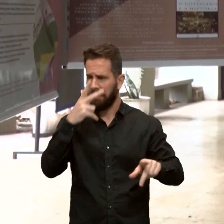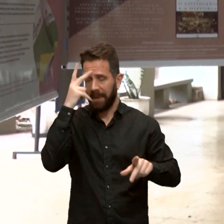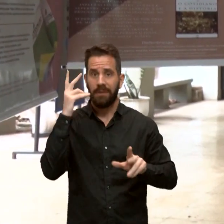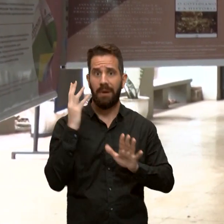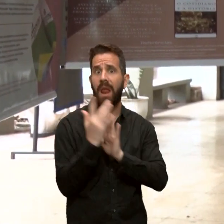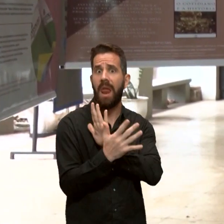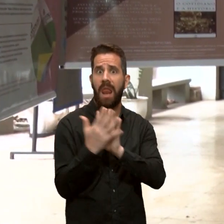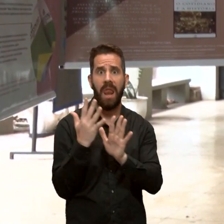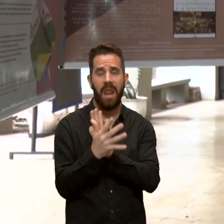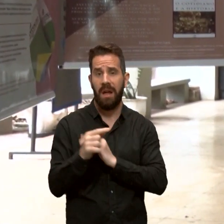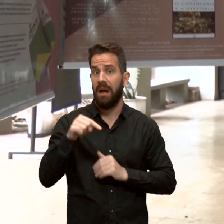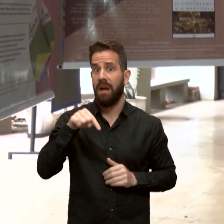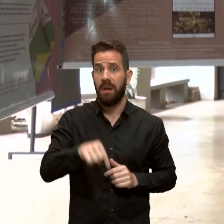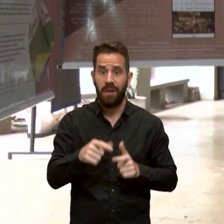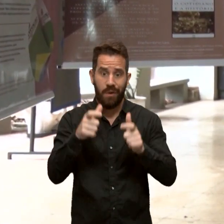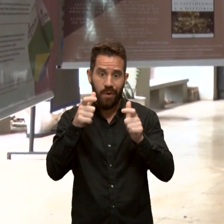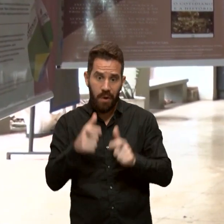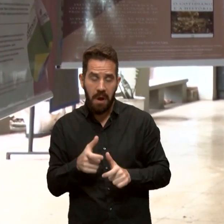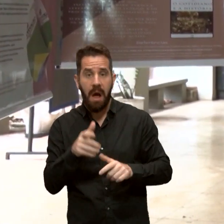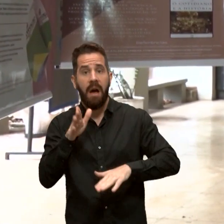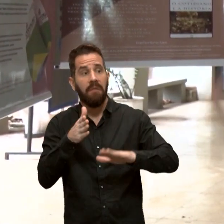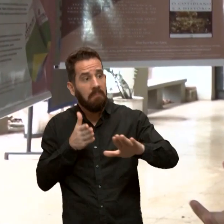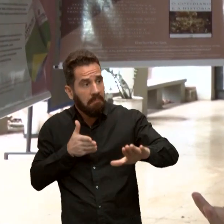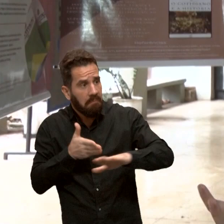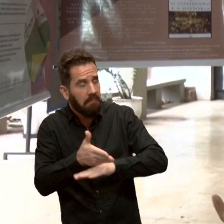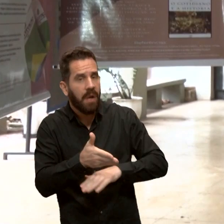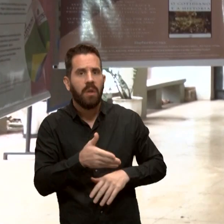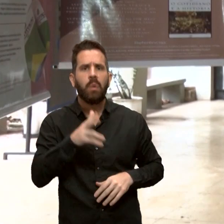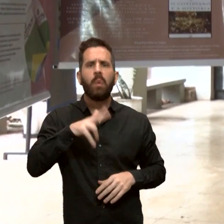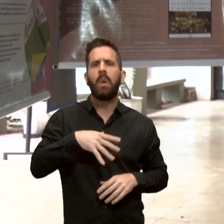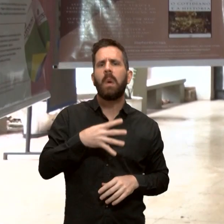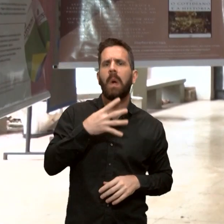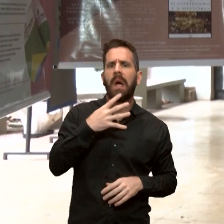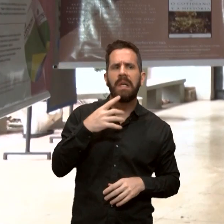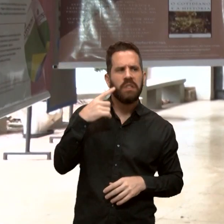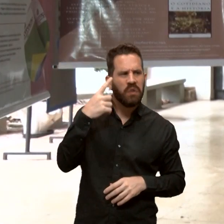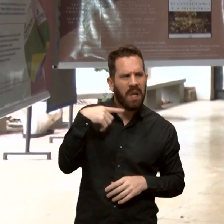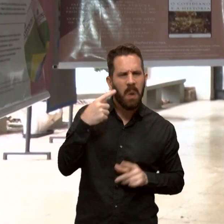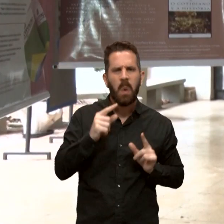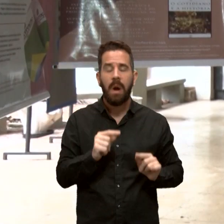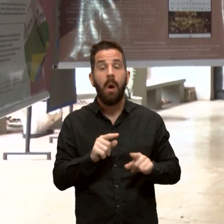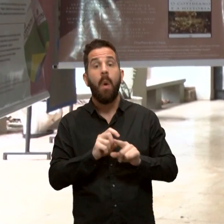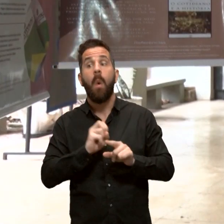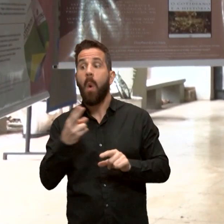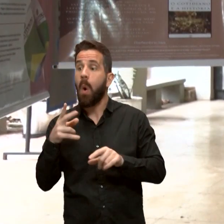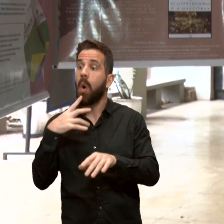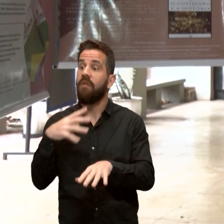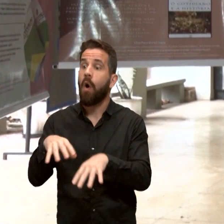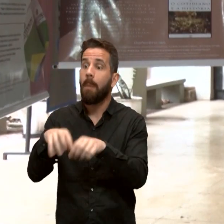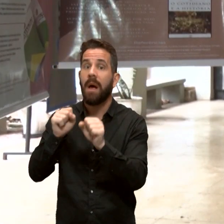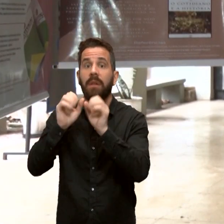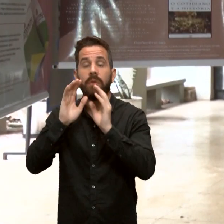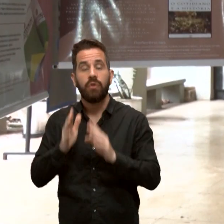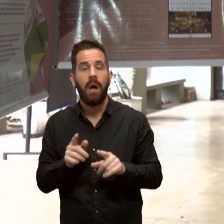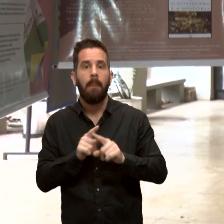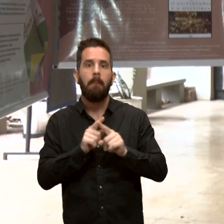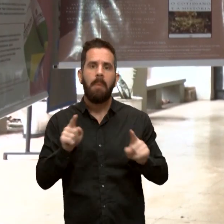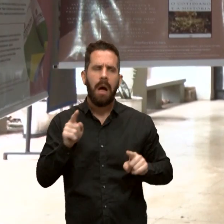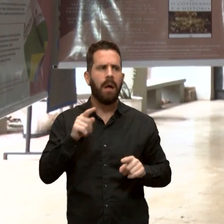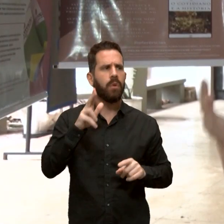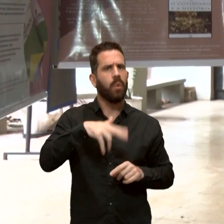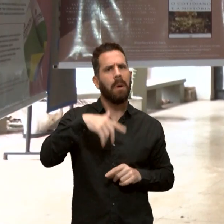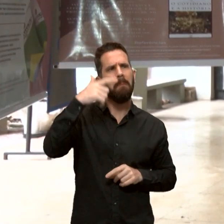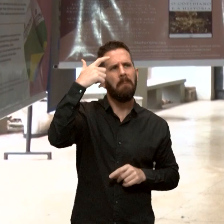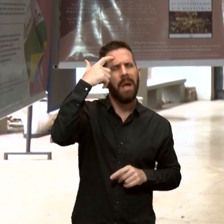pessoas e pessoas assim, algumas leigas em direito, outras já formadas, mas têm uma concepção às vezes muito fechada, ou pessoas que muito tempo não pensam